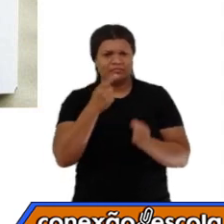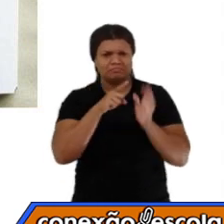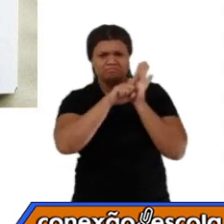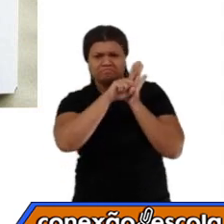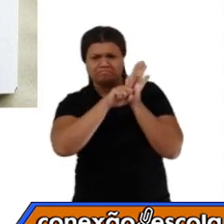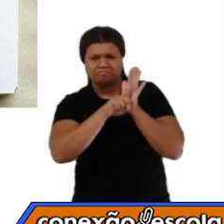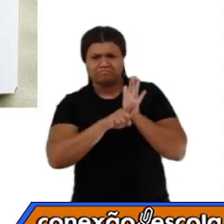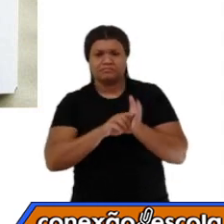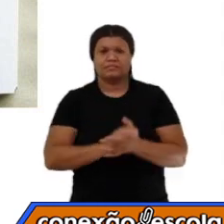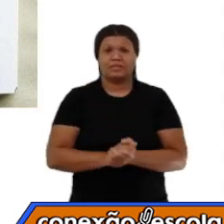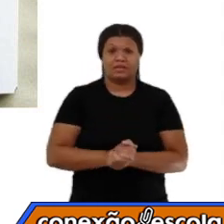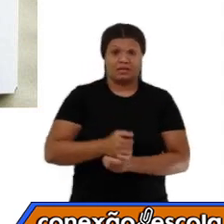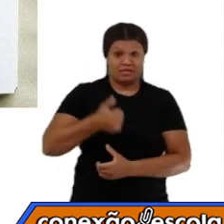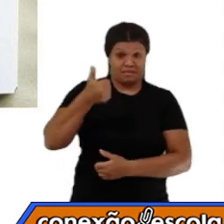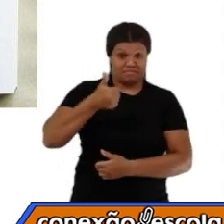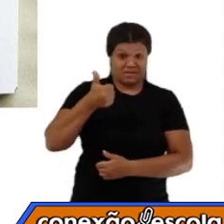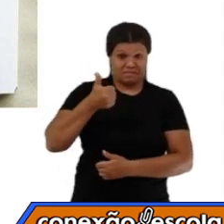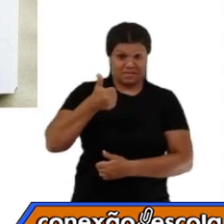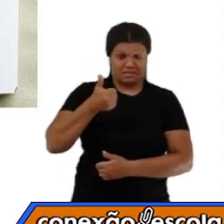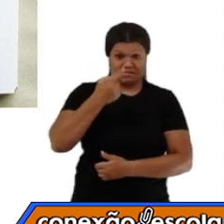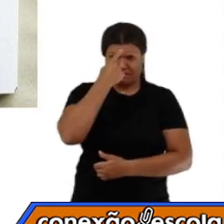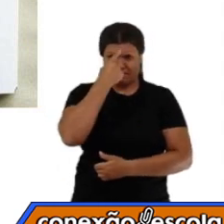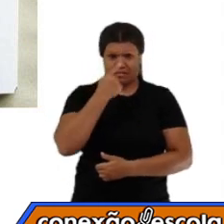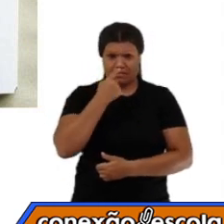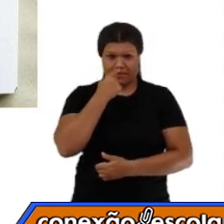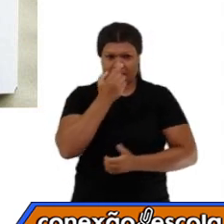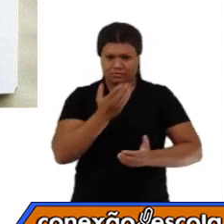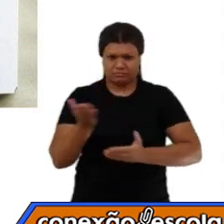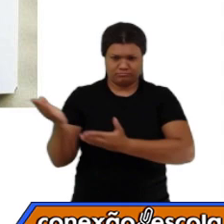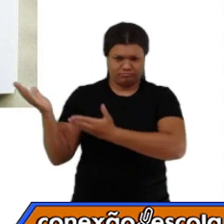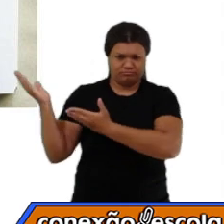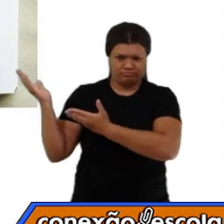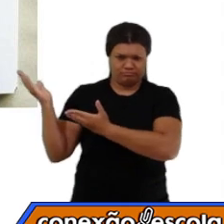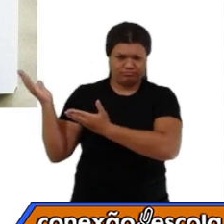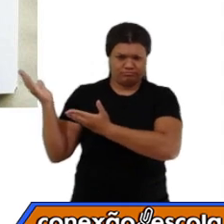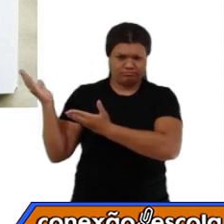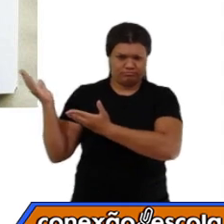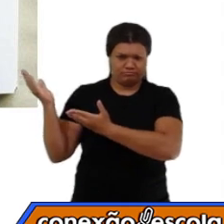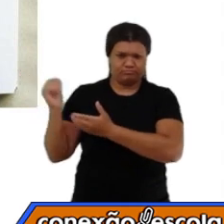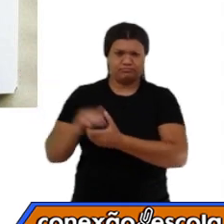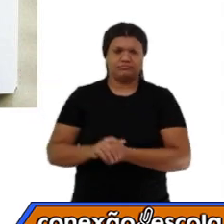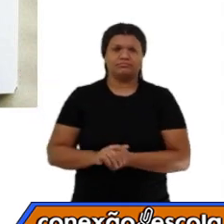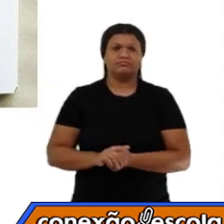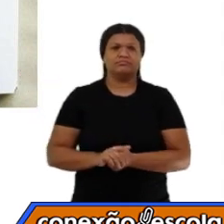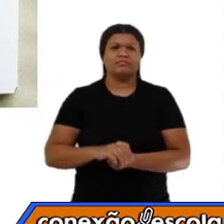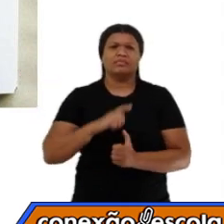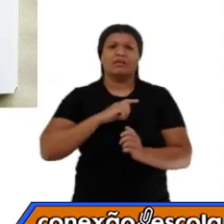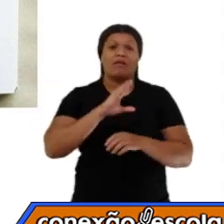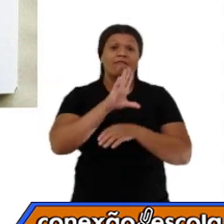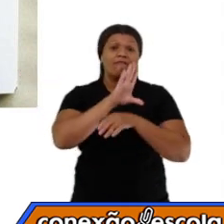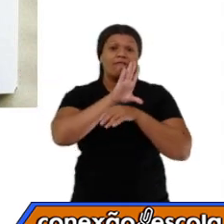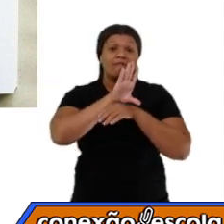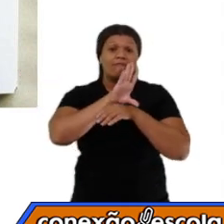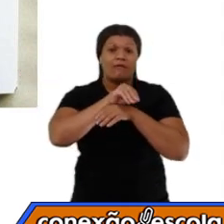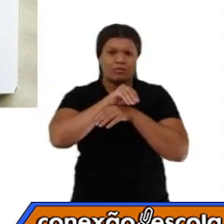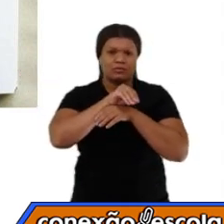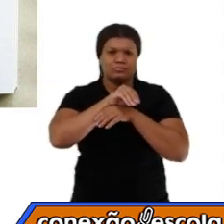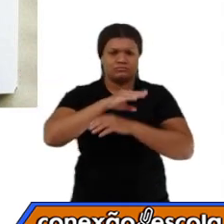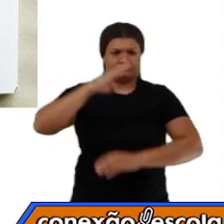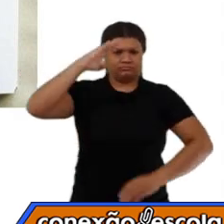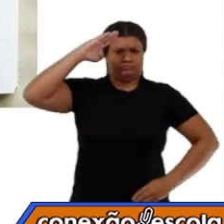primeira imagem, eu tenho uma foto de